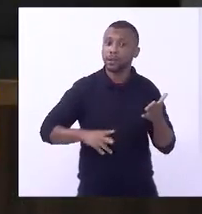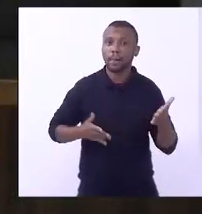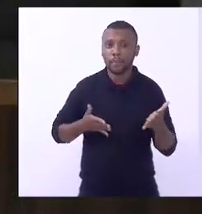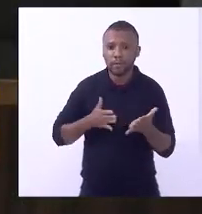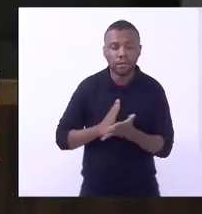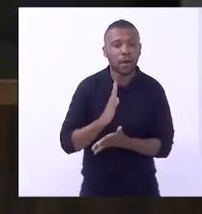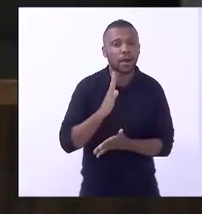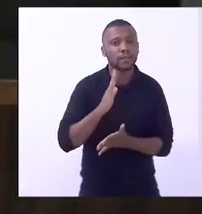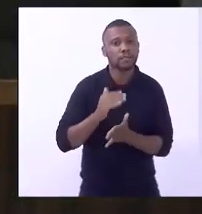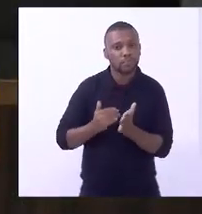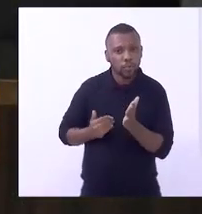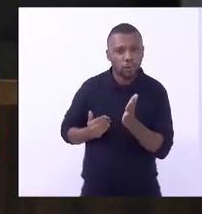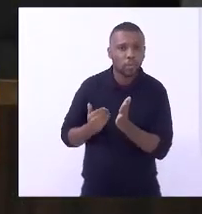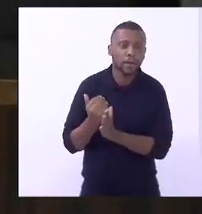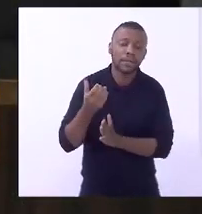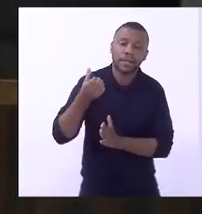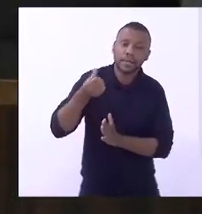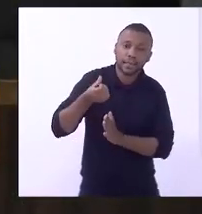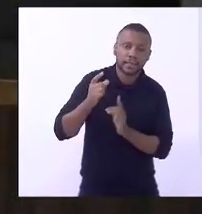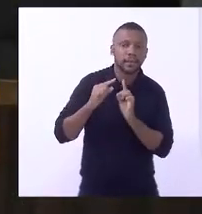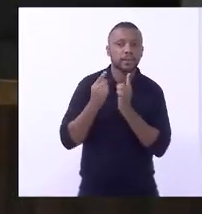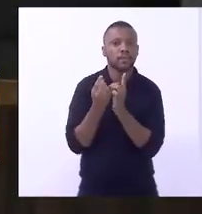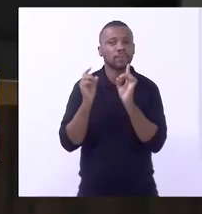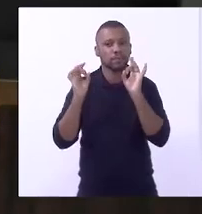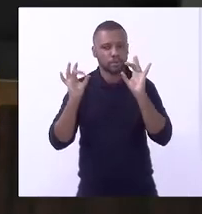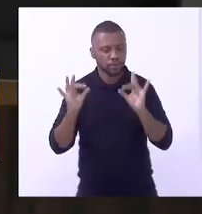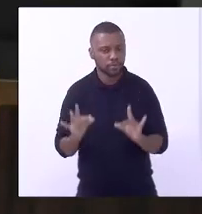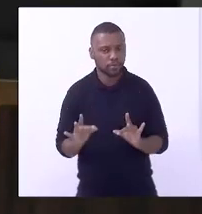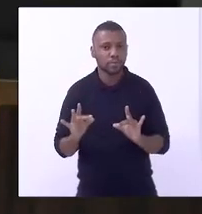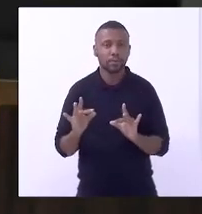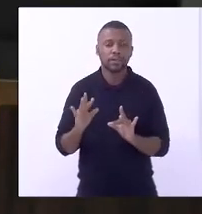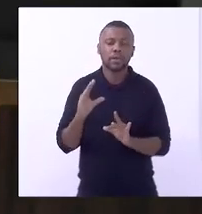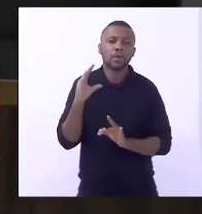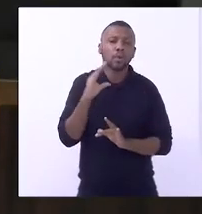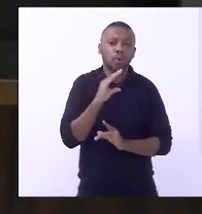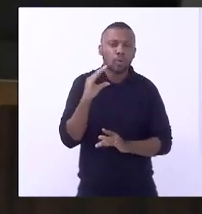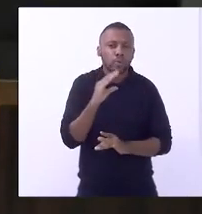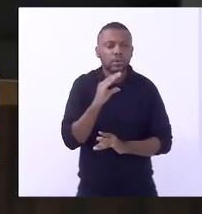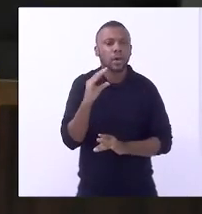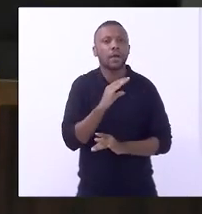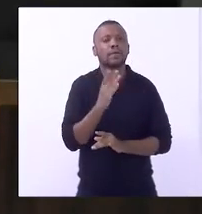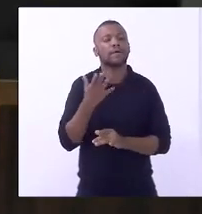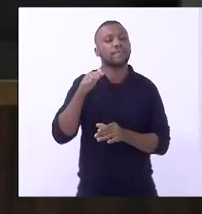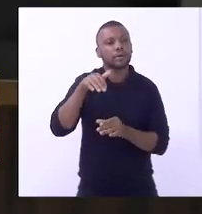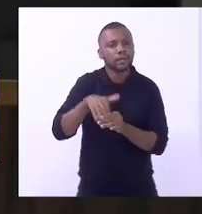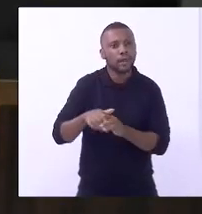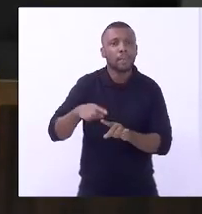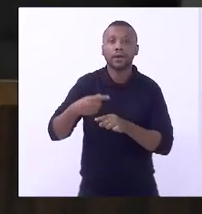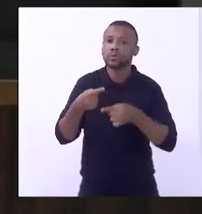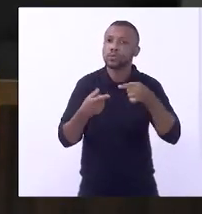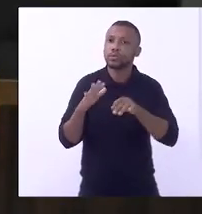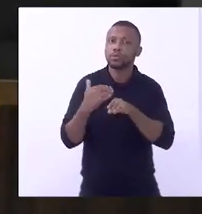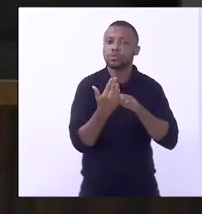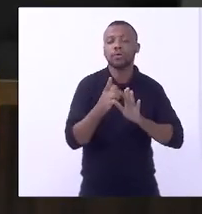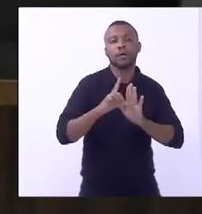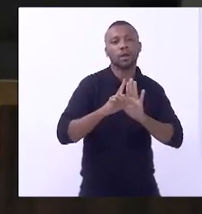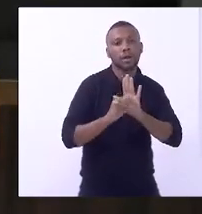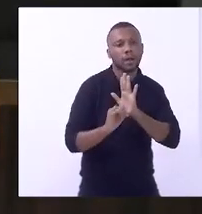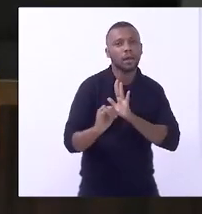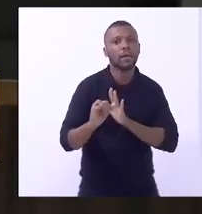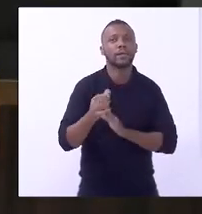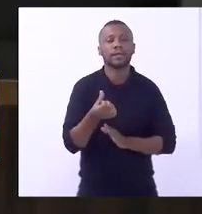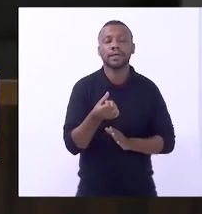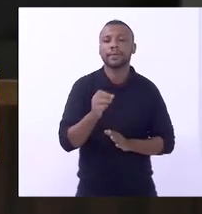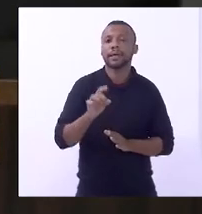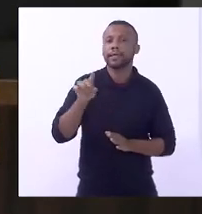passa-se a ordem da sexta sessão extraordinária do dia. Em regime de urgência, em votação, em discussão única, projeto de lei complementar